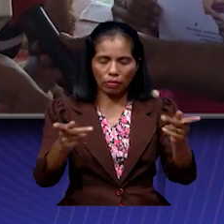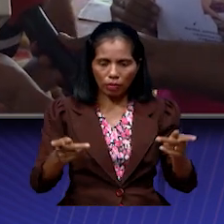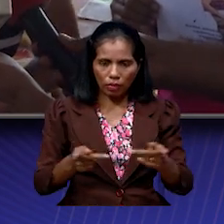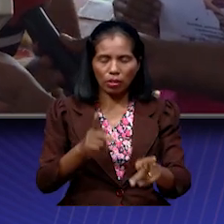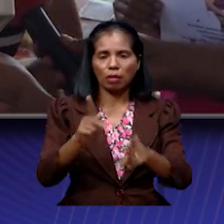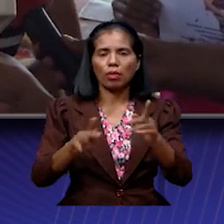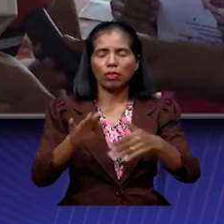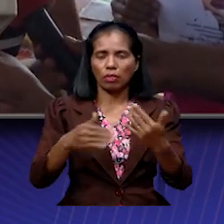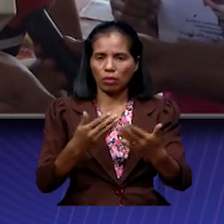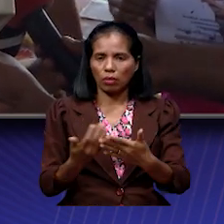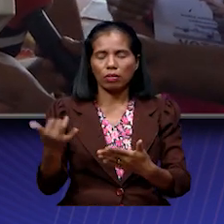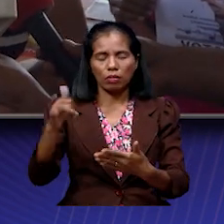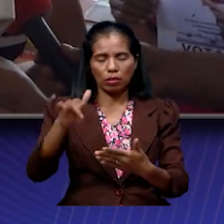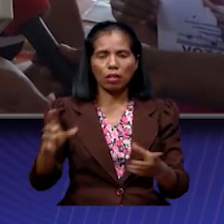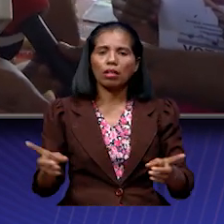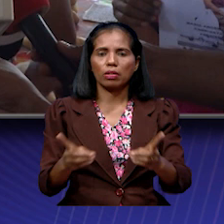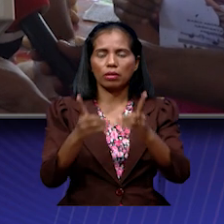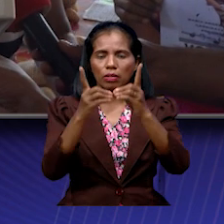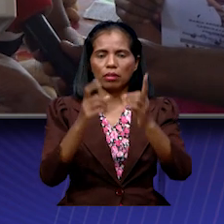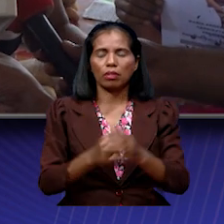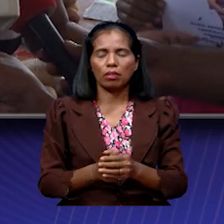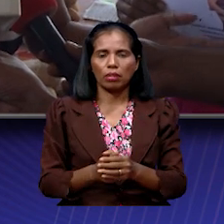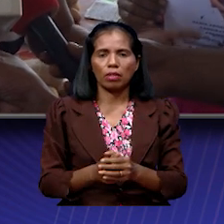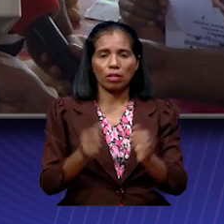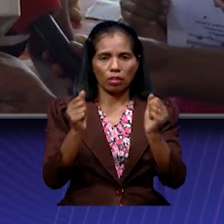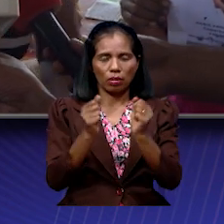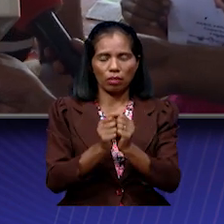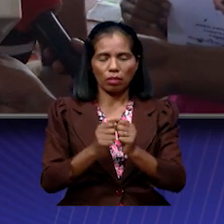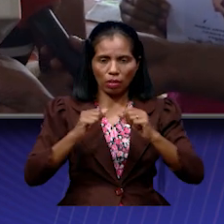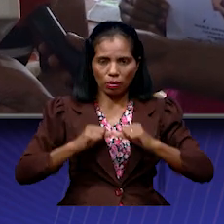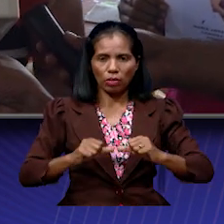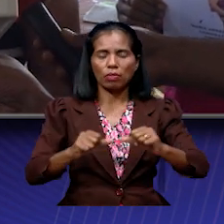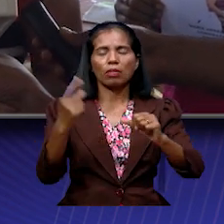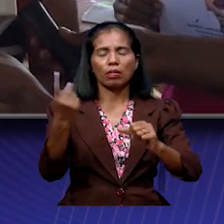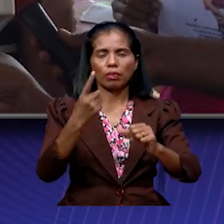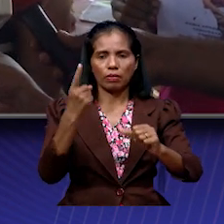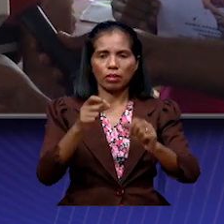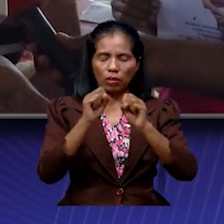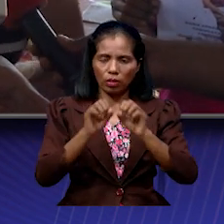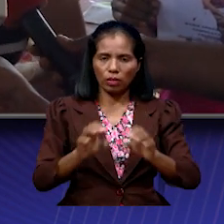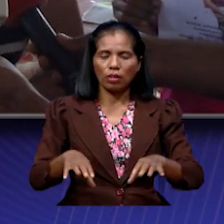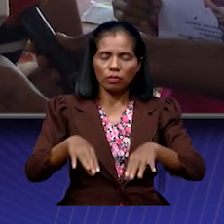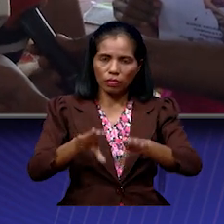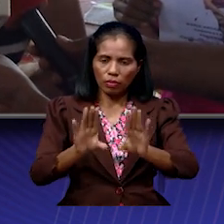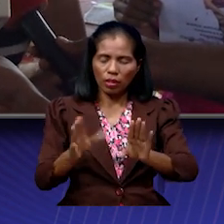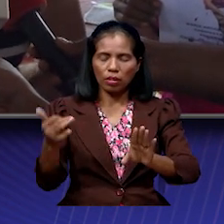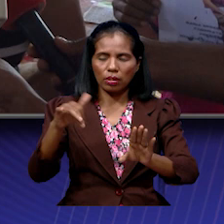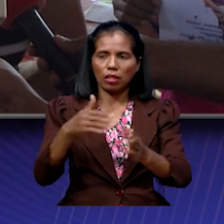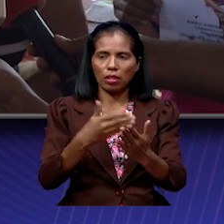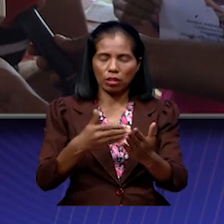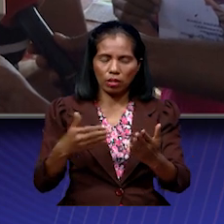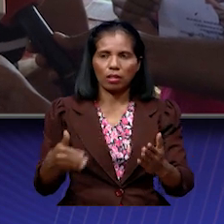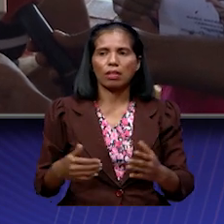o povo sira hasoro. Há condições nebe que continua na fata em hagdasa que é rai fanser nea produto local